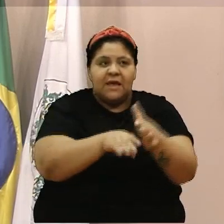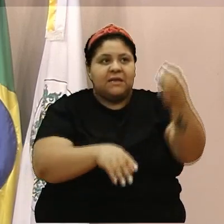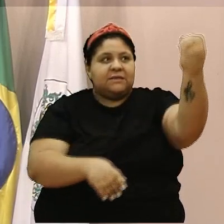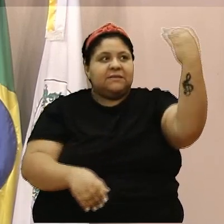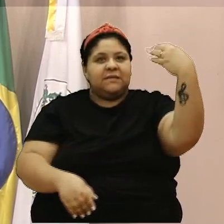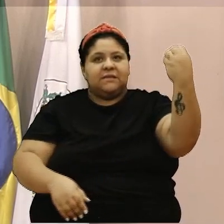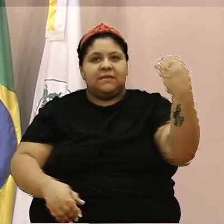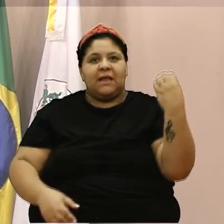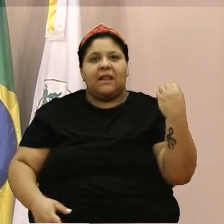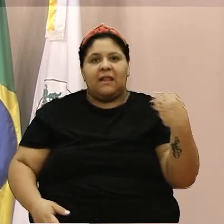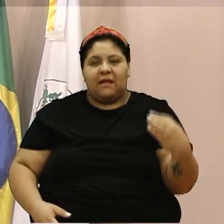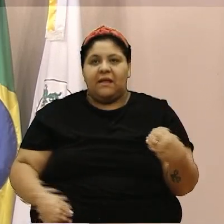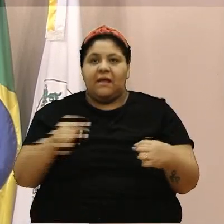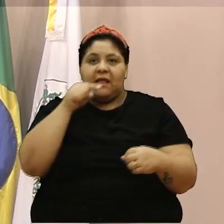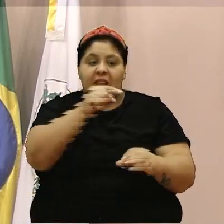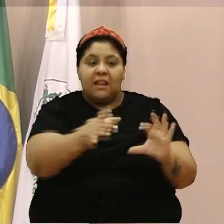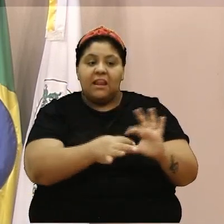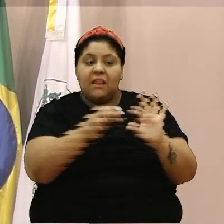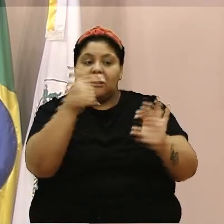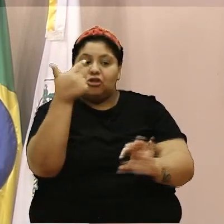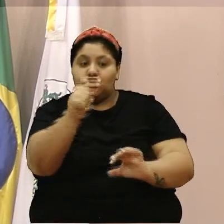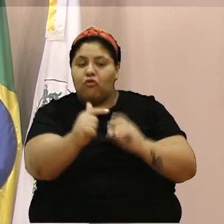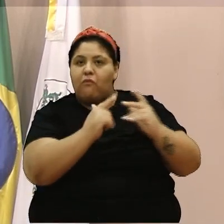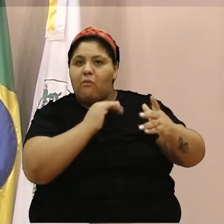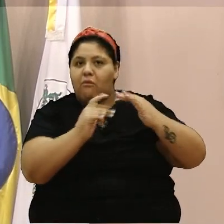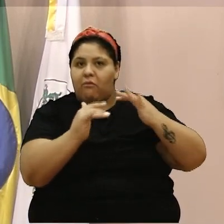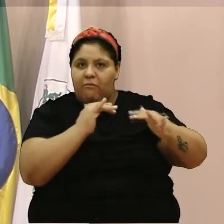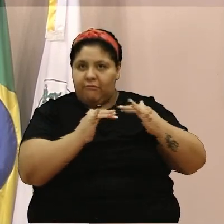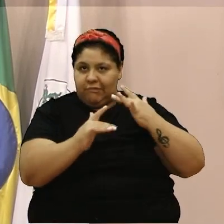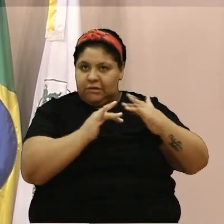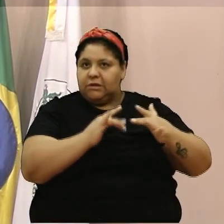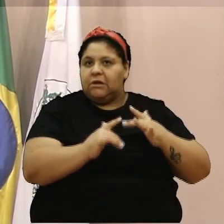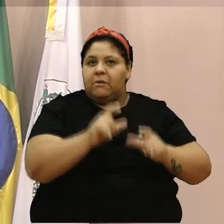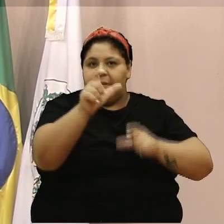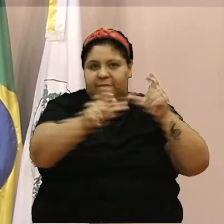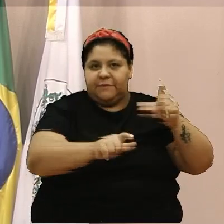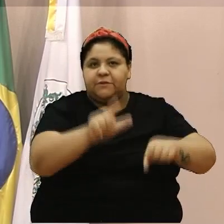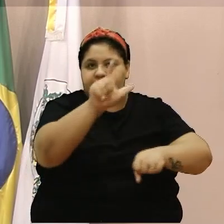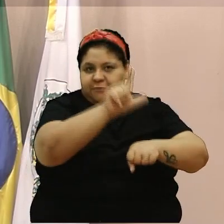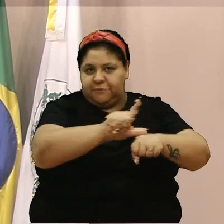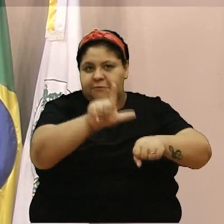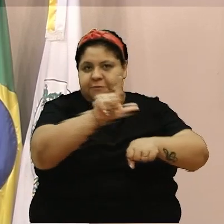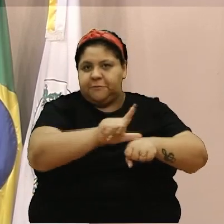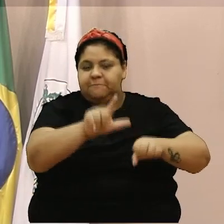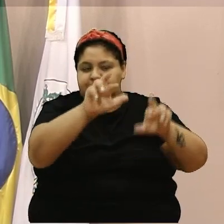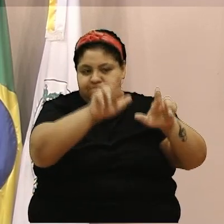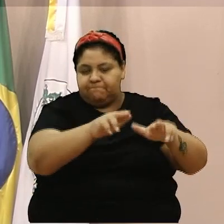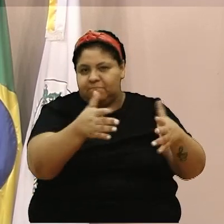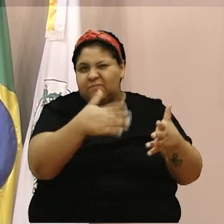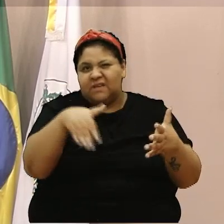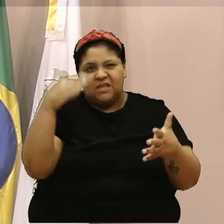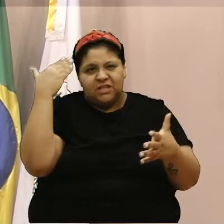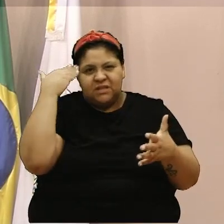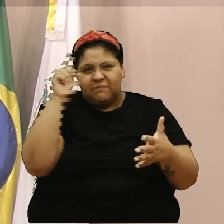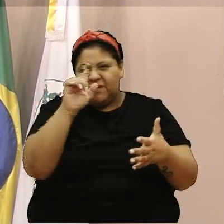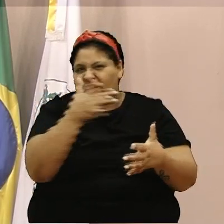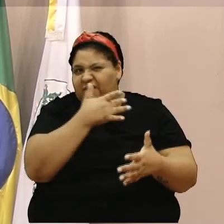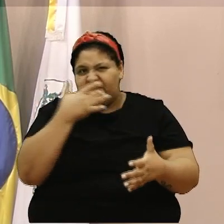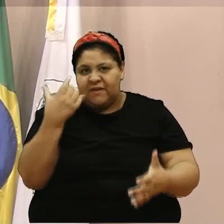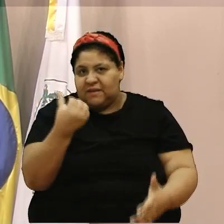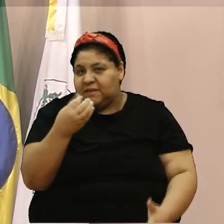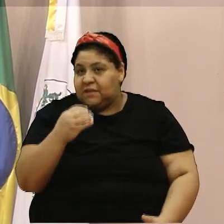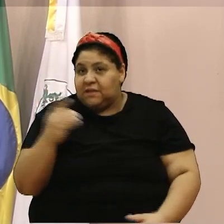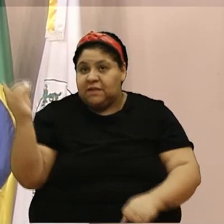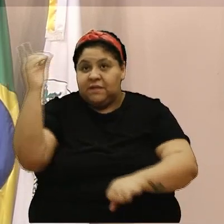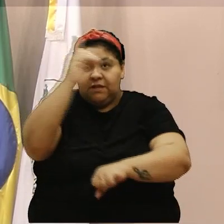onde vai liberar novamente o tráfego ali para os comerciantes dessa região ali, que a gente sabe que não é fácil, 60 dias sem entrar